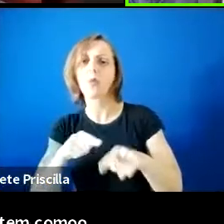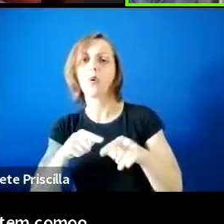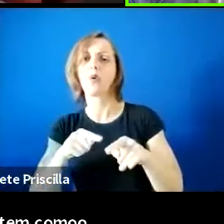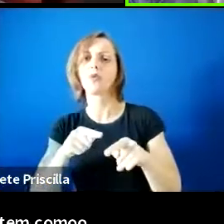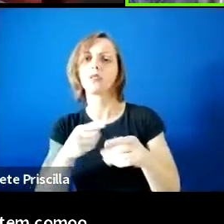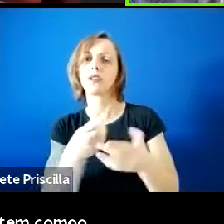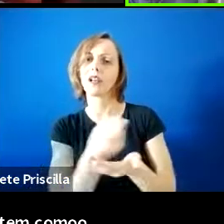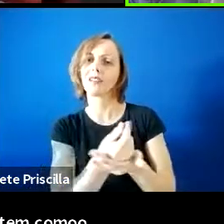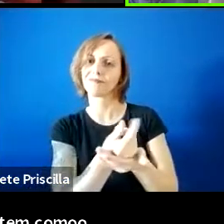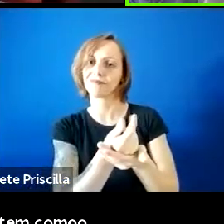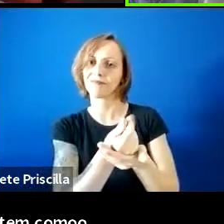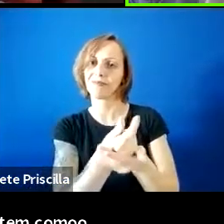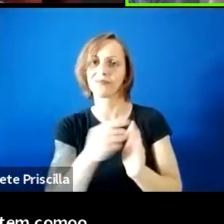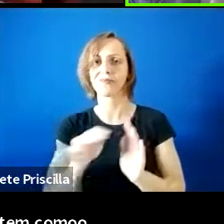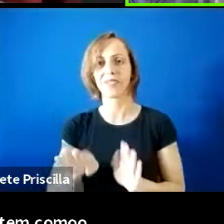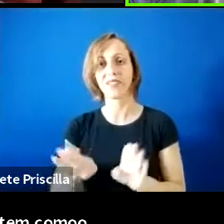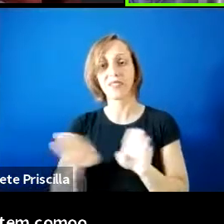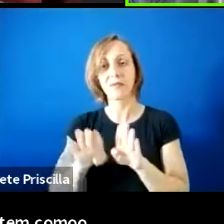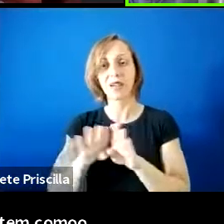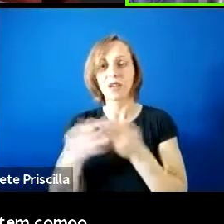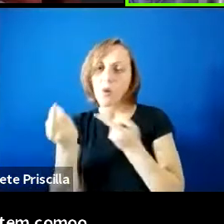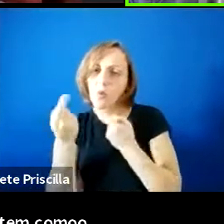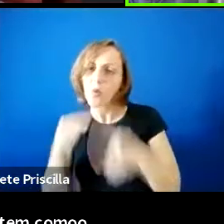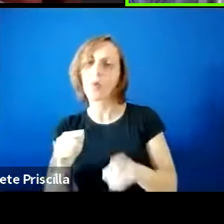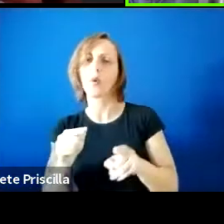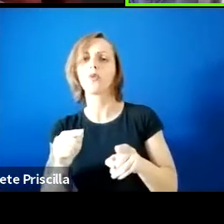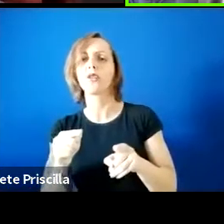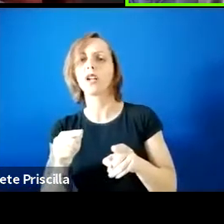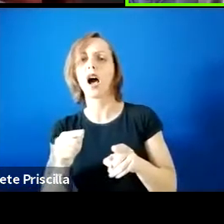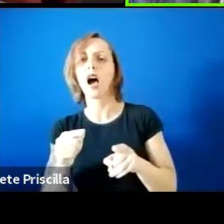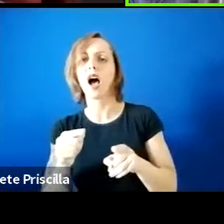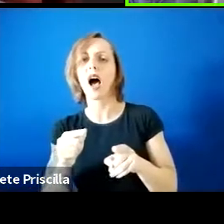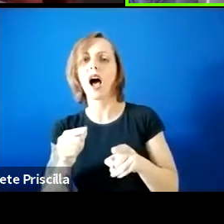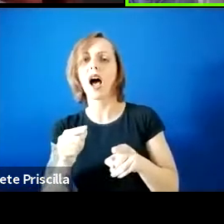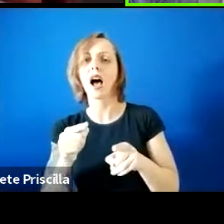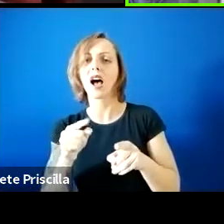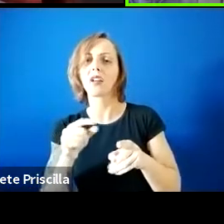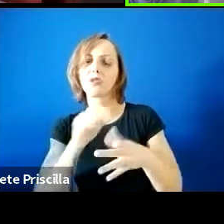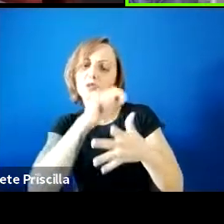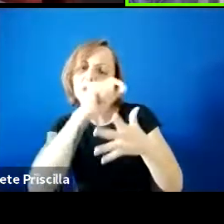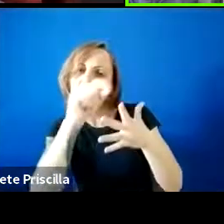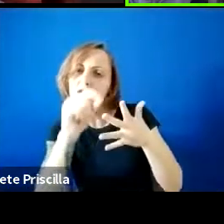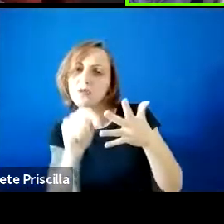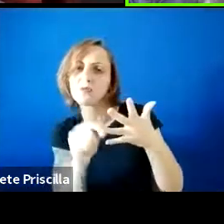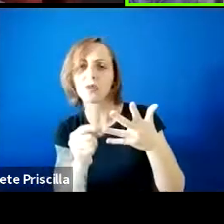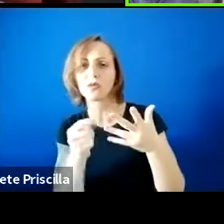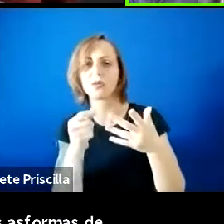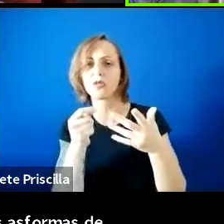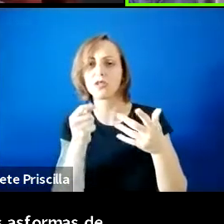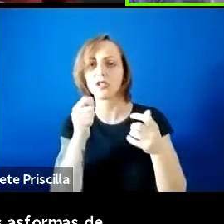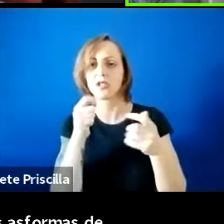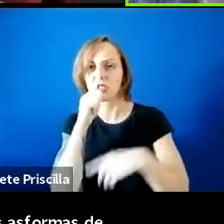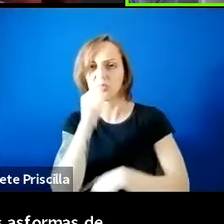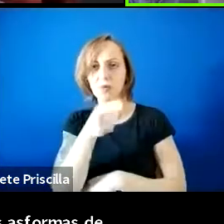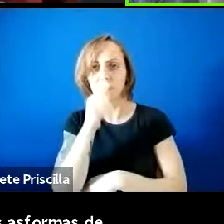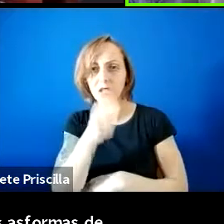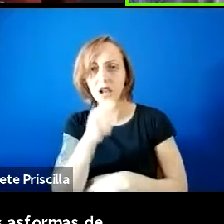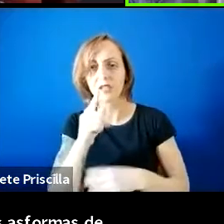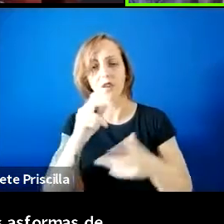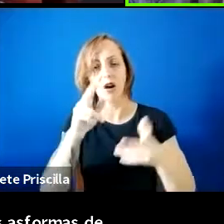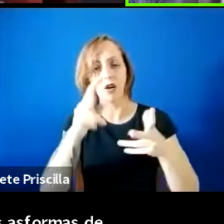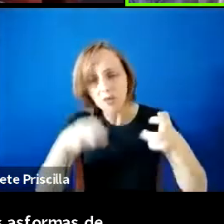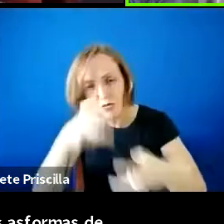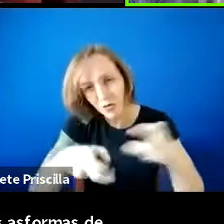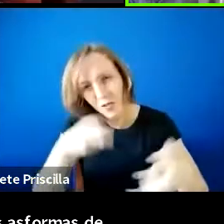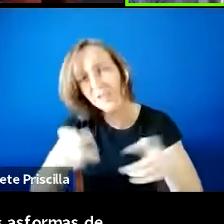contra todas as formas de dominação, de opressão, de exploração. E dentro da Via Campesina há